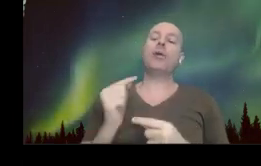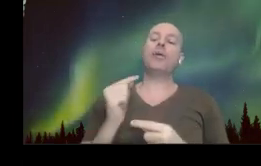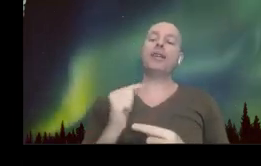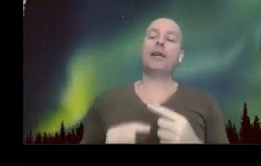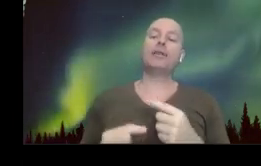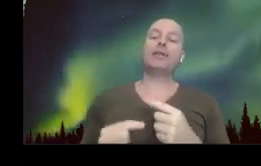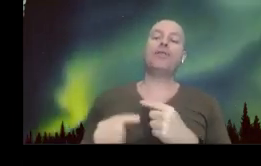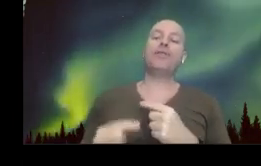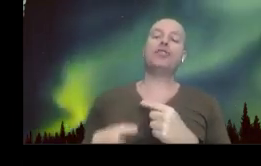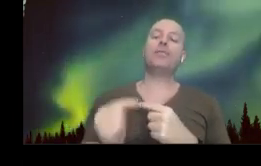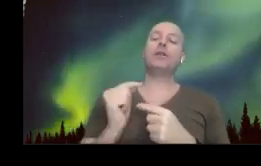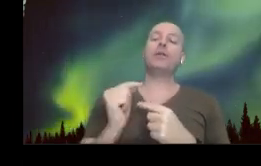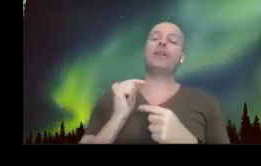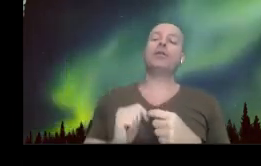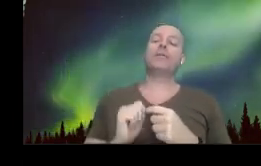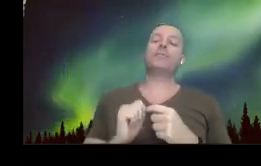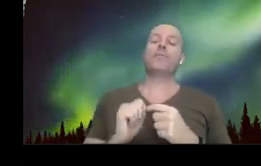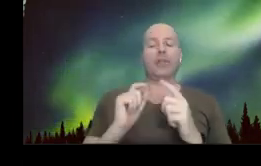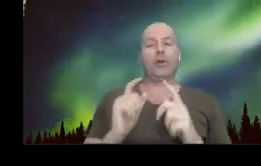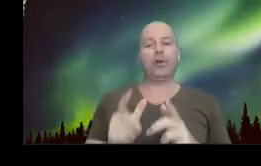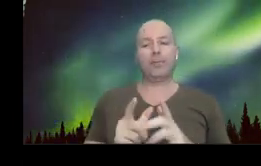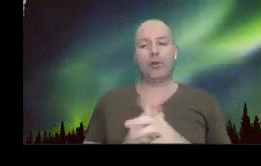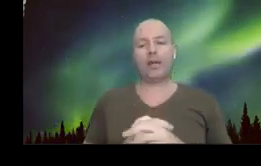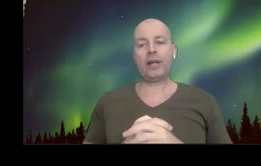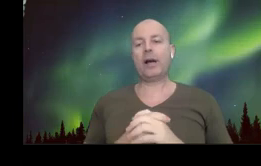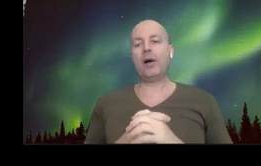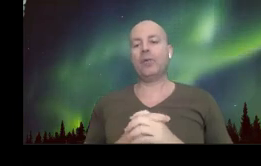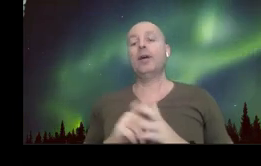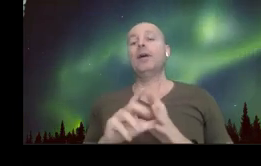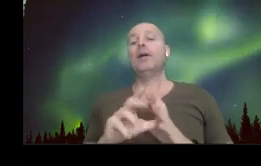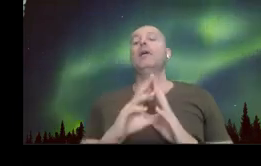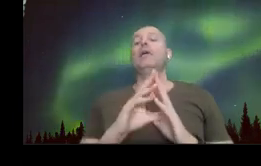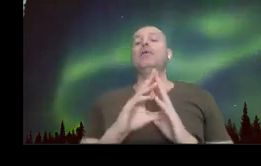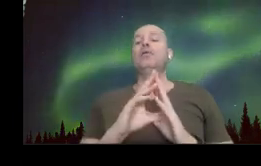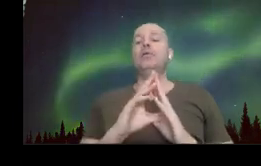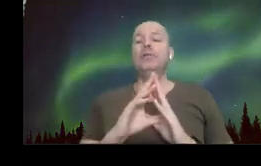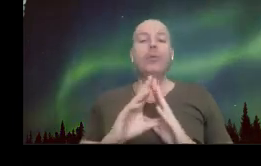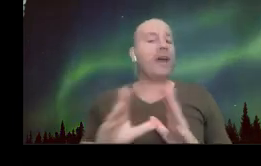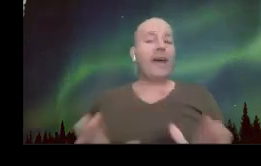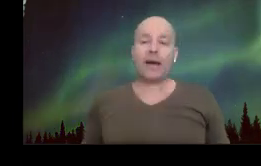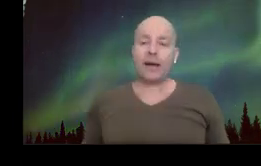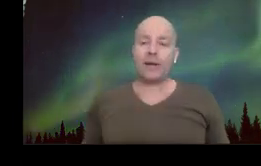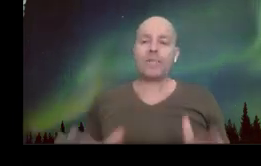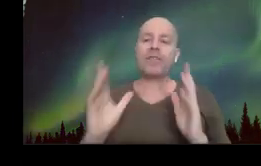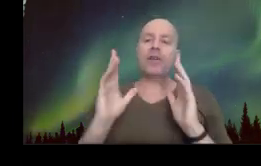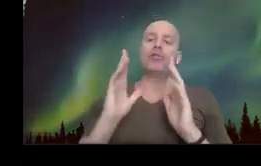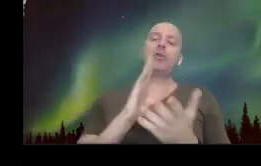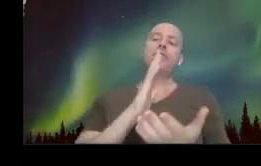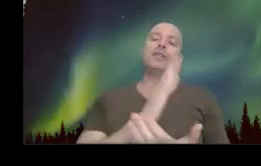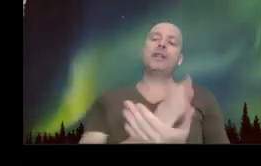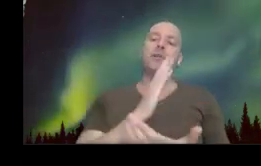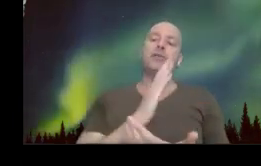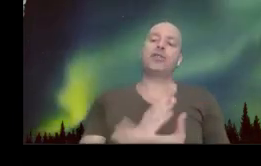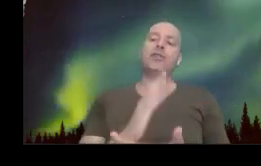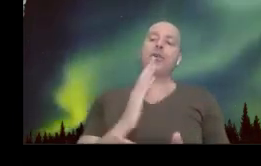controlado de uma maneira tão forte pelo predador. Olha que legal. não é regra. Eu só